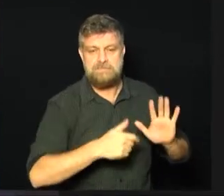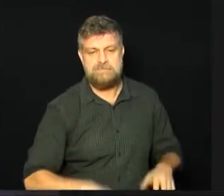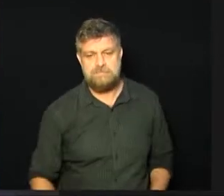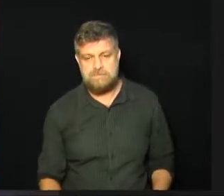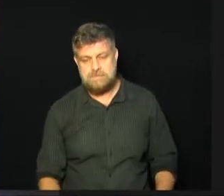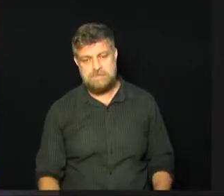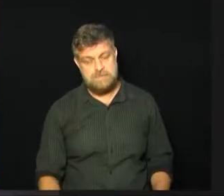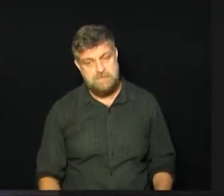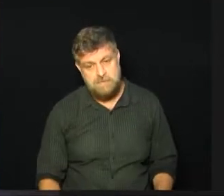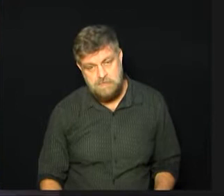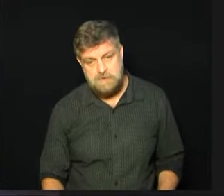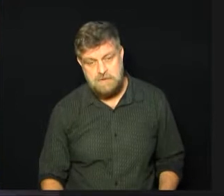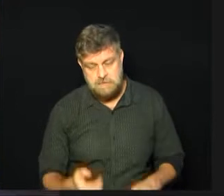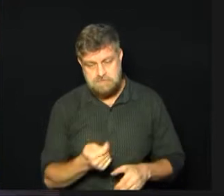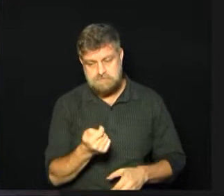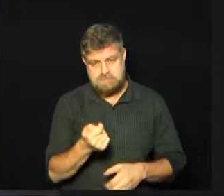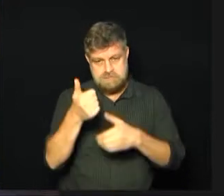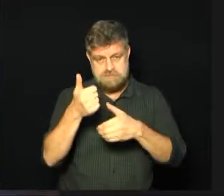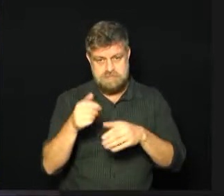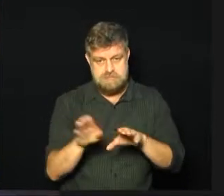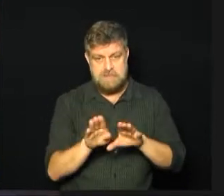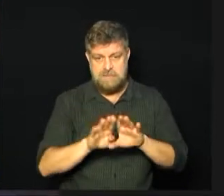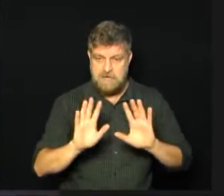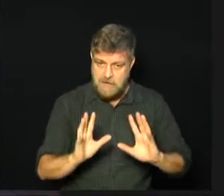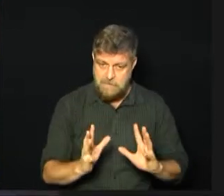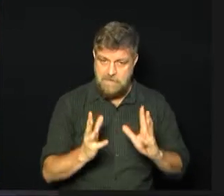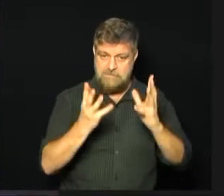natureza, né? E mesmo o Réveillon também é uma celebração que